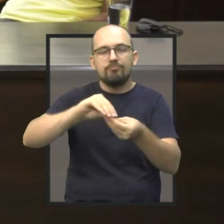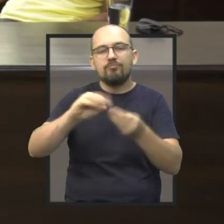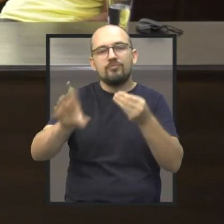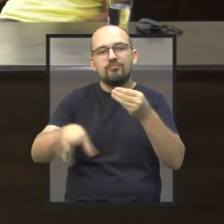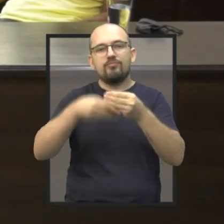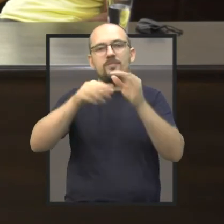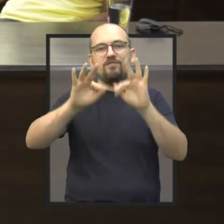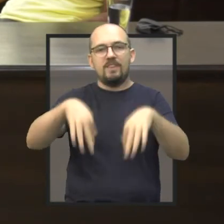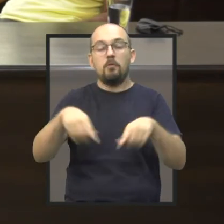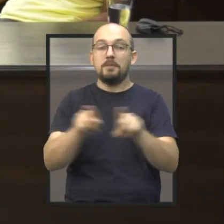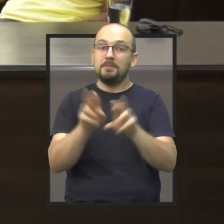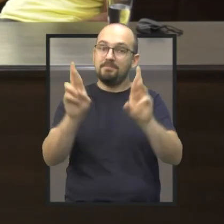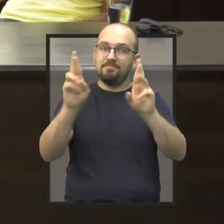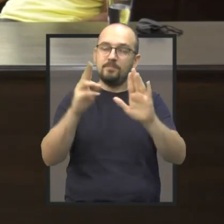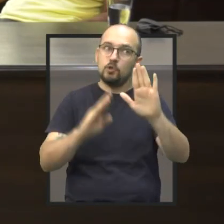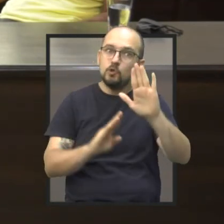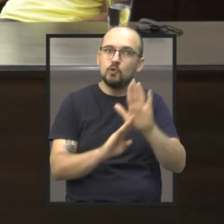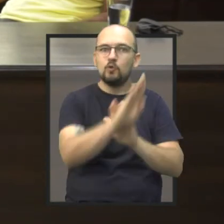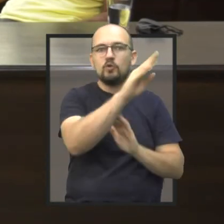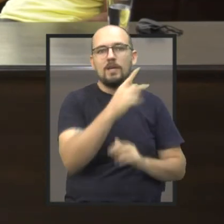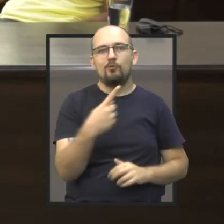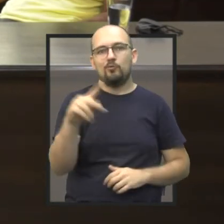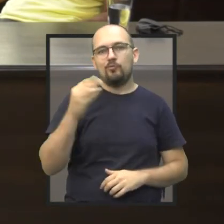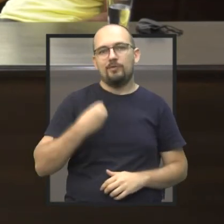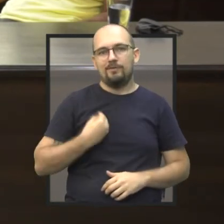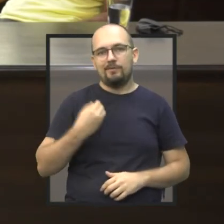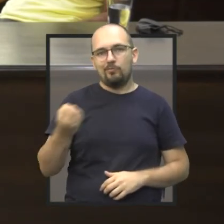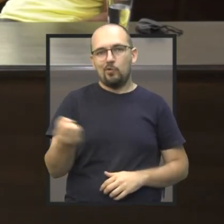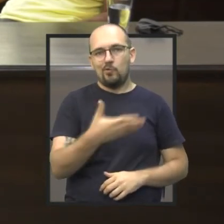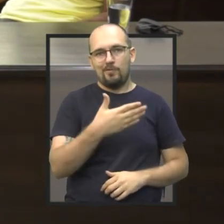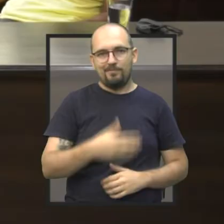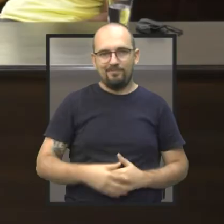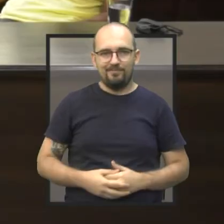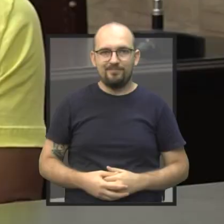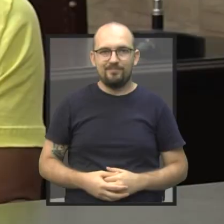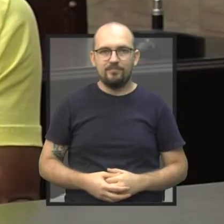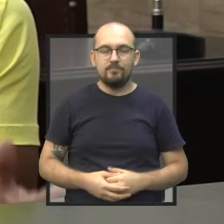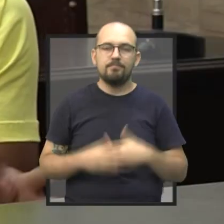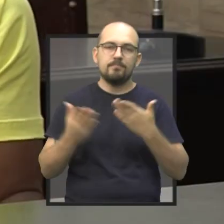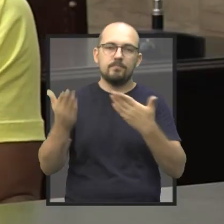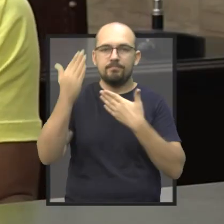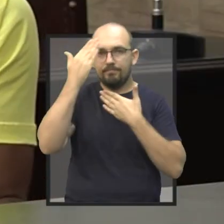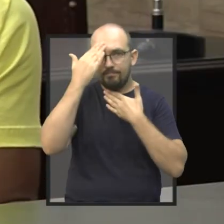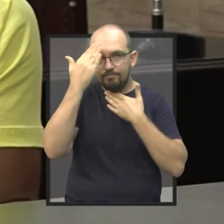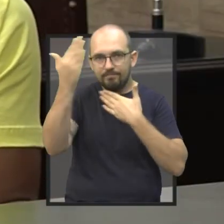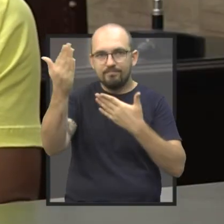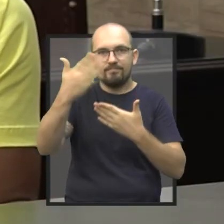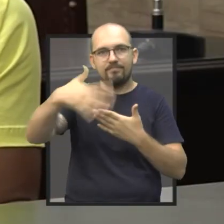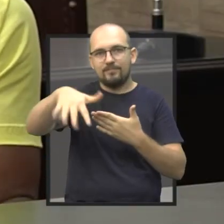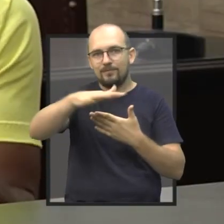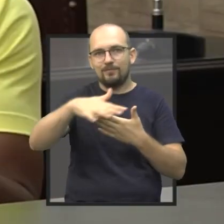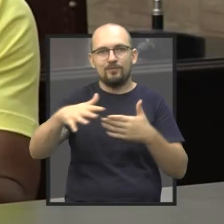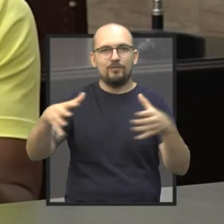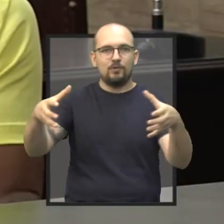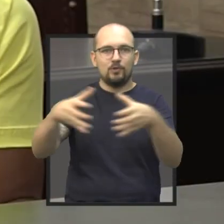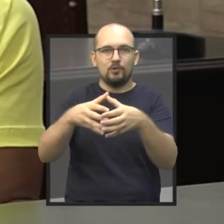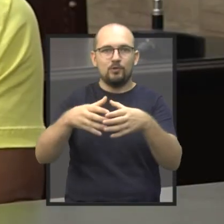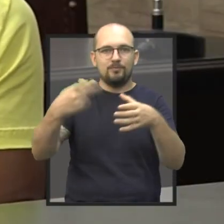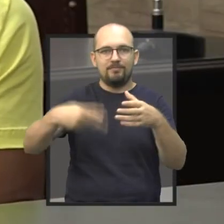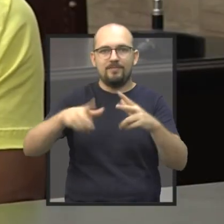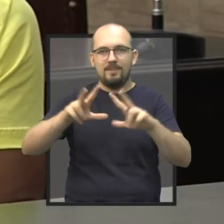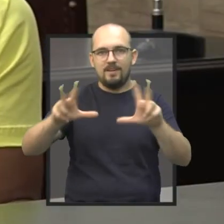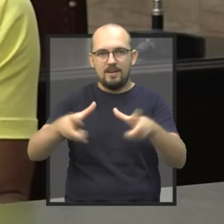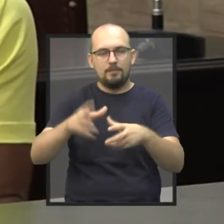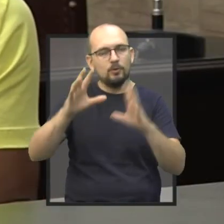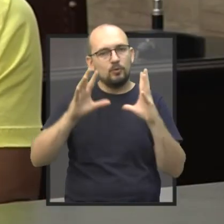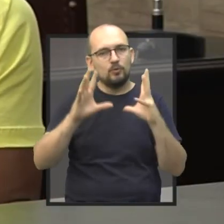finais e também desejar muito sucesso nessa nova empreitada aí que vem pela frente. Ah, eu sou muito grato a vocês, né? A vocês aqui da